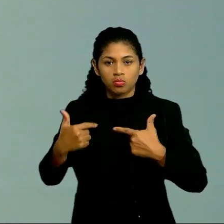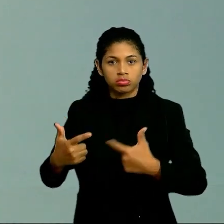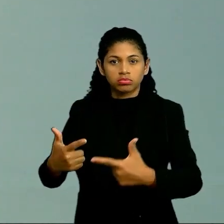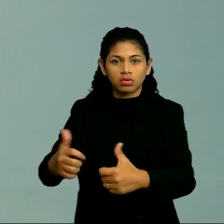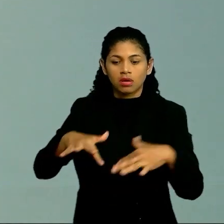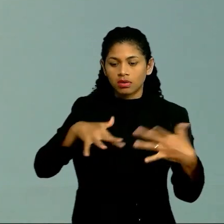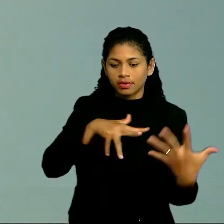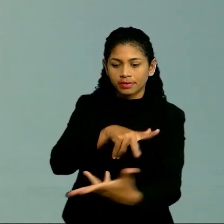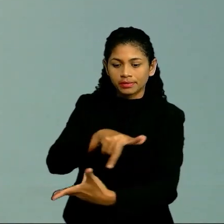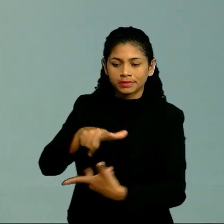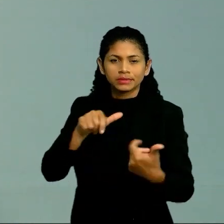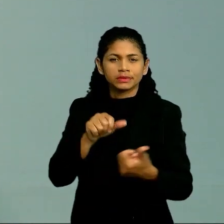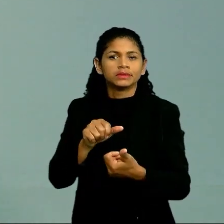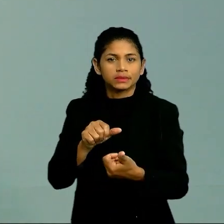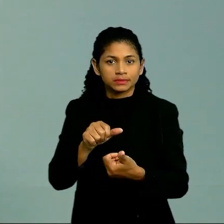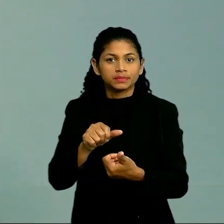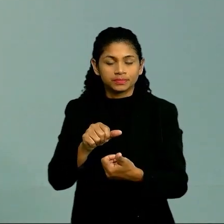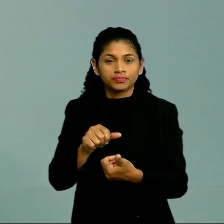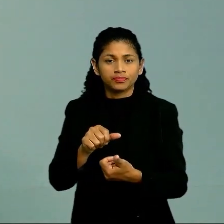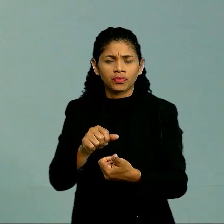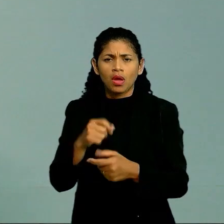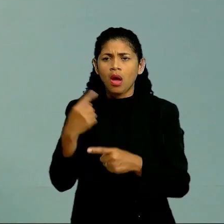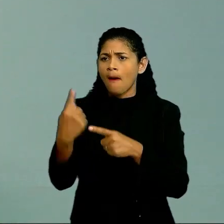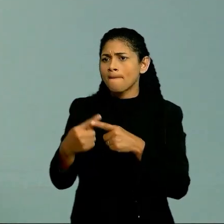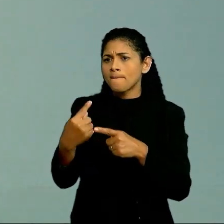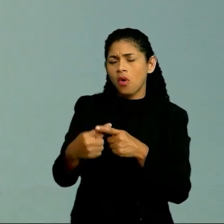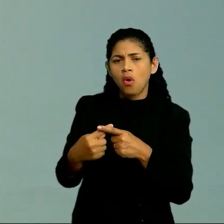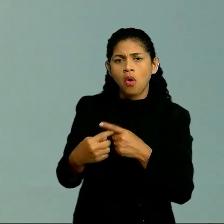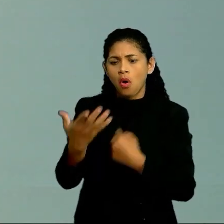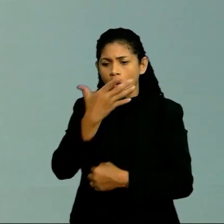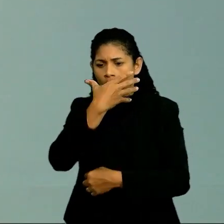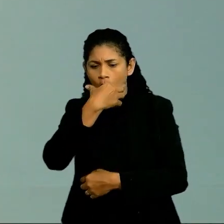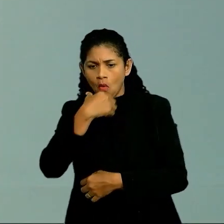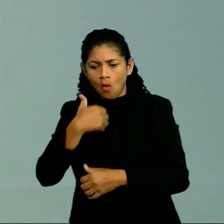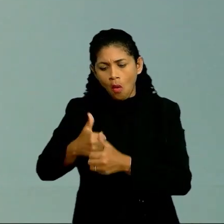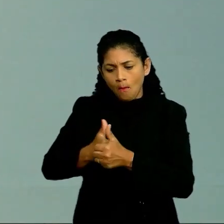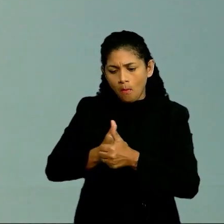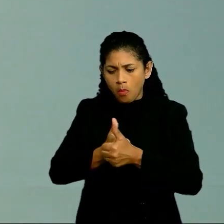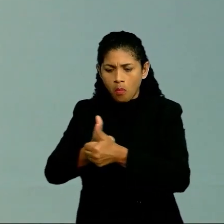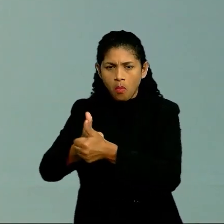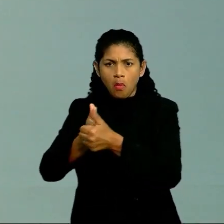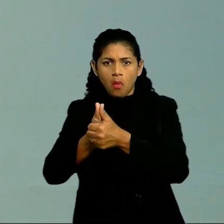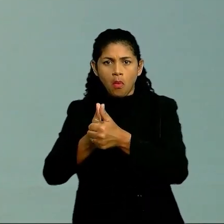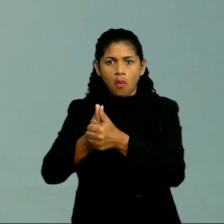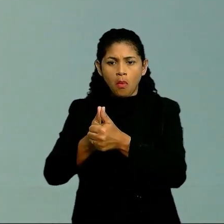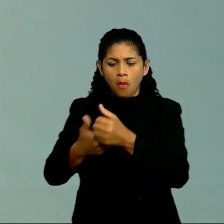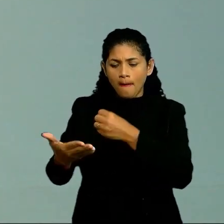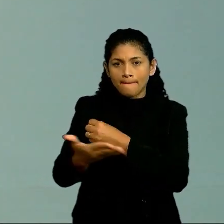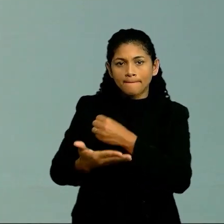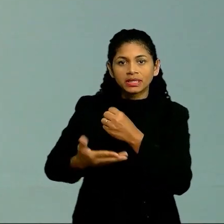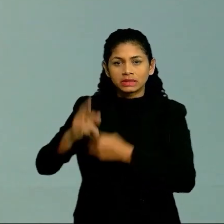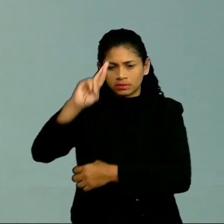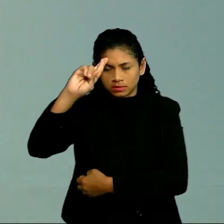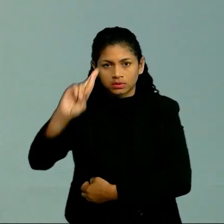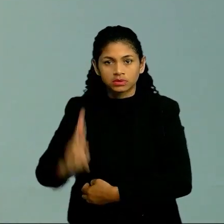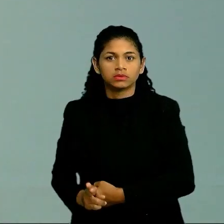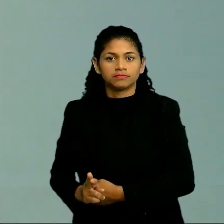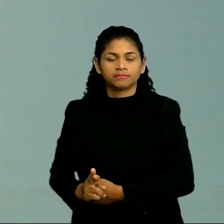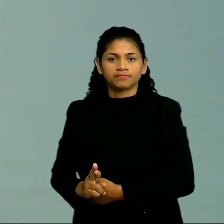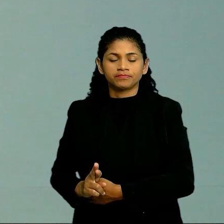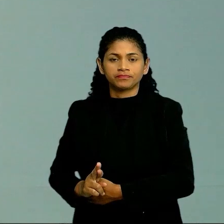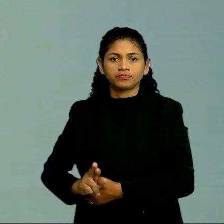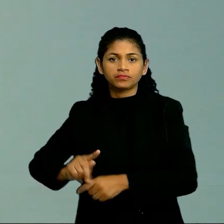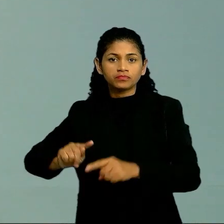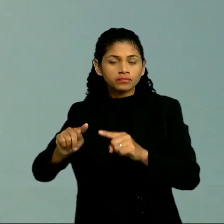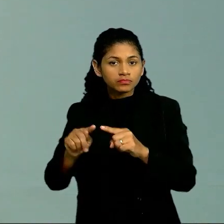Guerra Mundial e a Segunda Guerra Mundial é porque os homens não agiram de conformidade com a razão. Na escola de Frankfurt, Max Horkheim